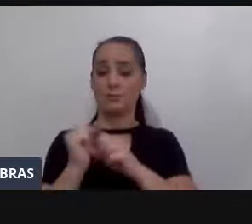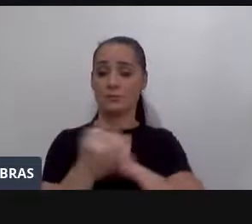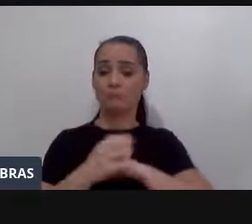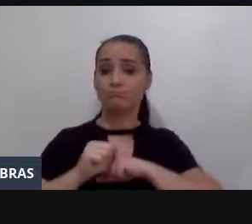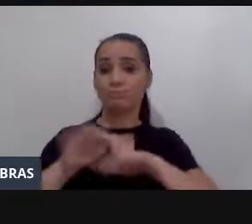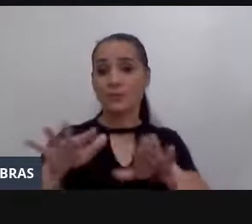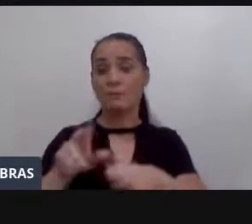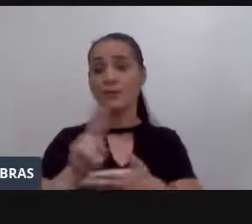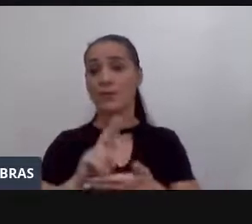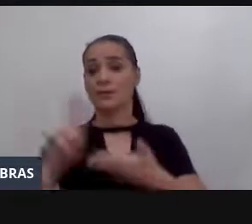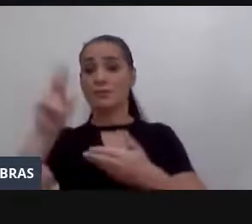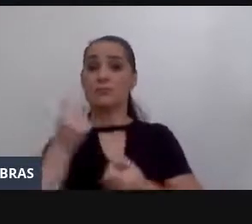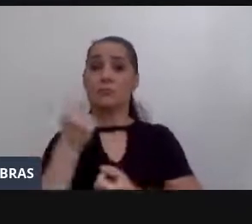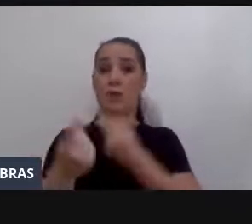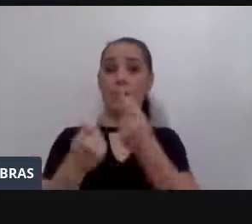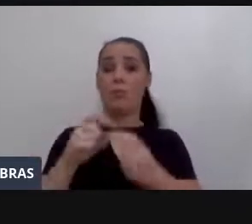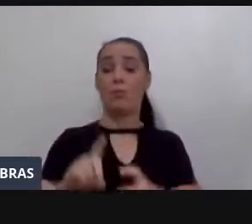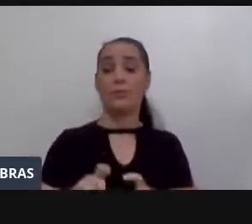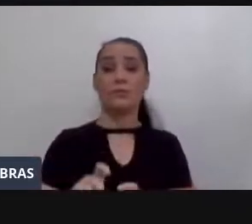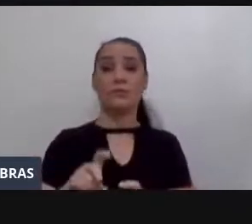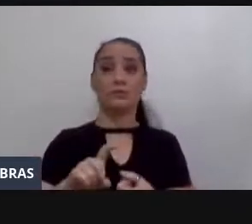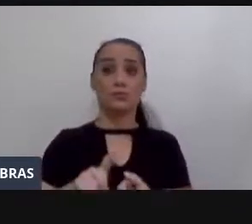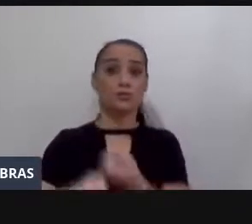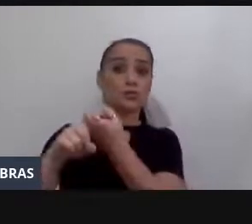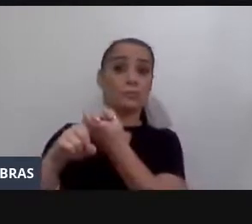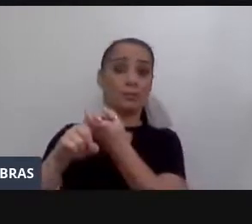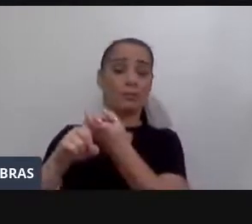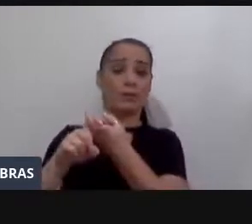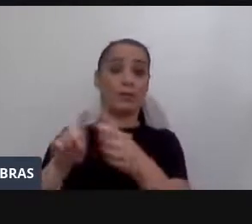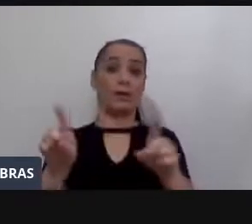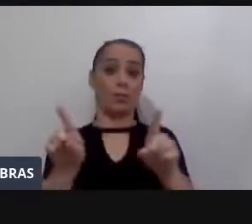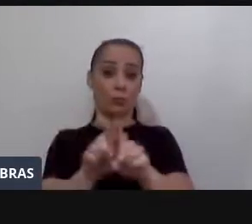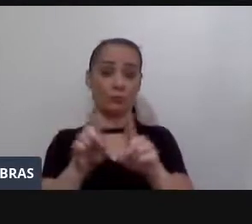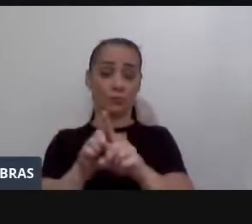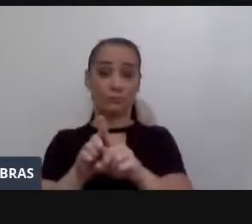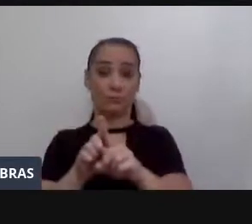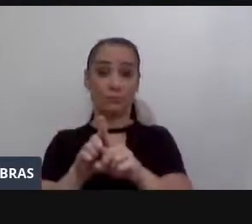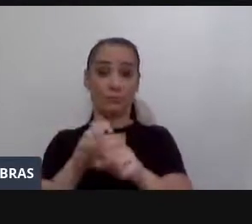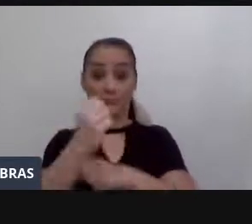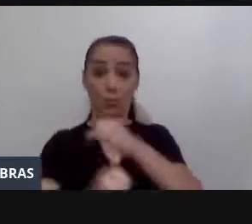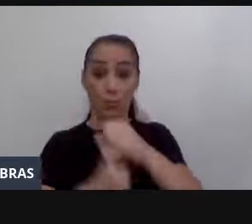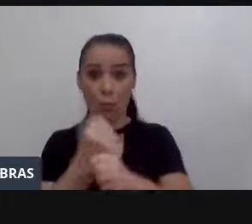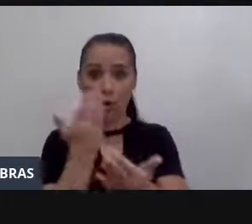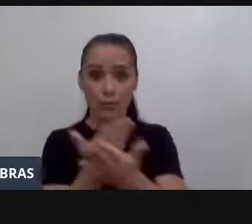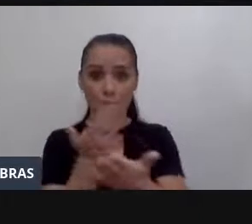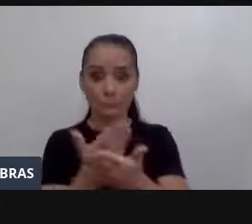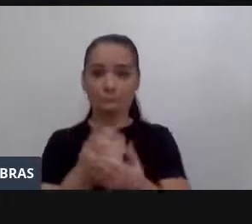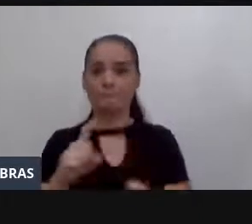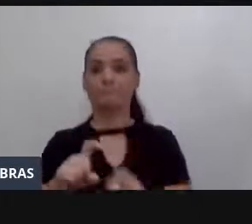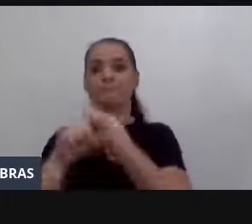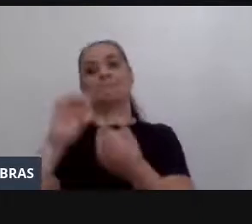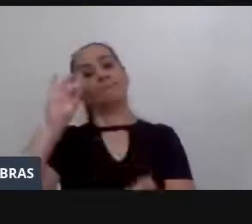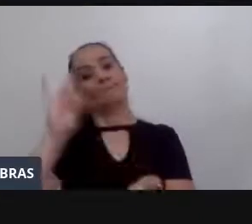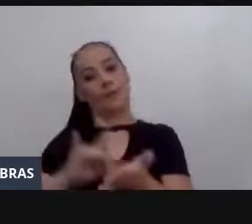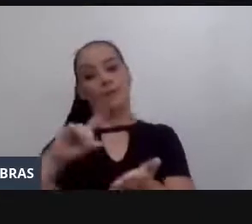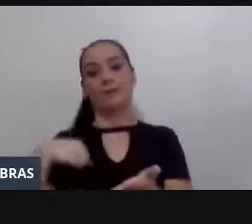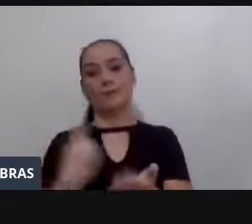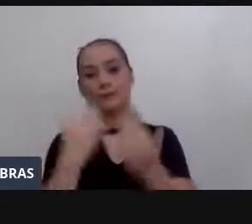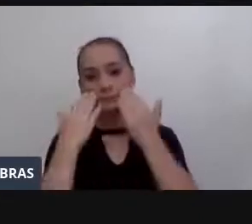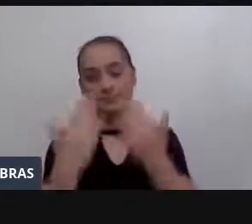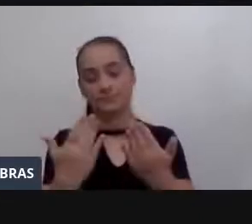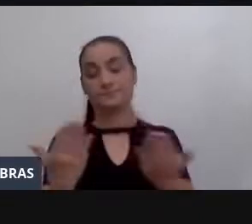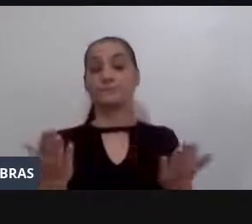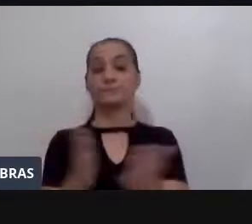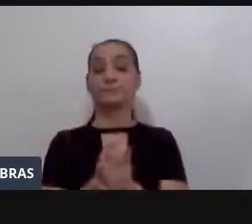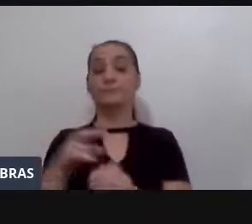processo de revalidação do diploma, suspenderam, inclusive, o ano letivo, né? E é uma realidade que a gente tem se deparado, infelizmente. E, Norberto,